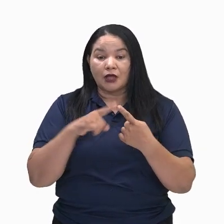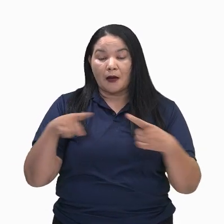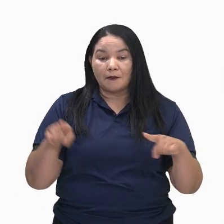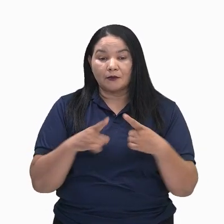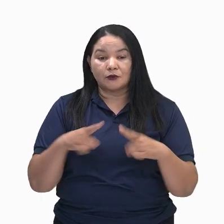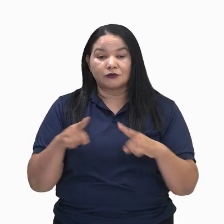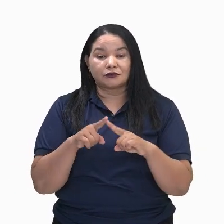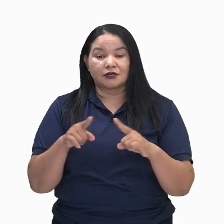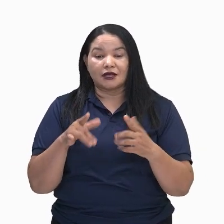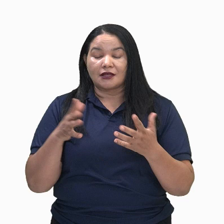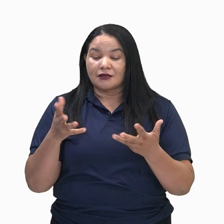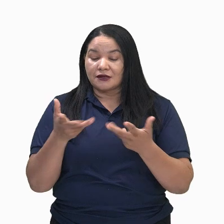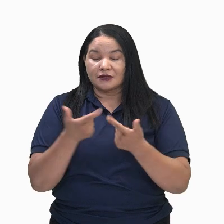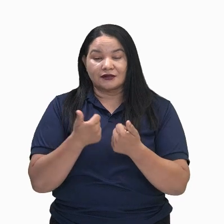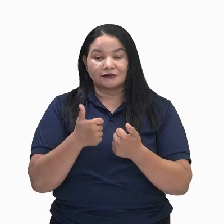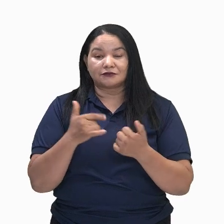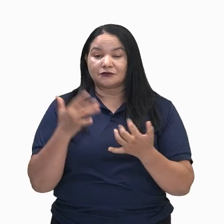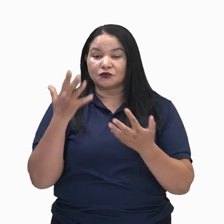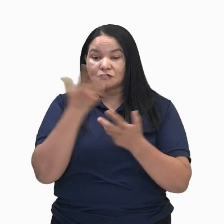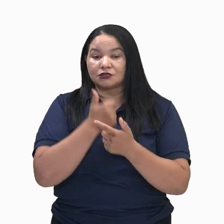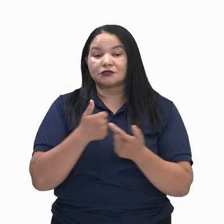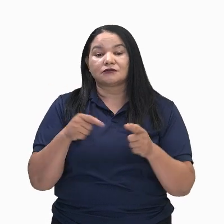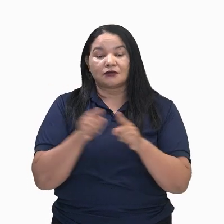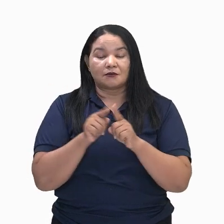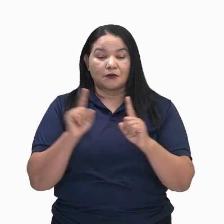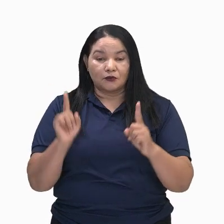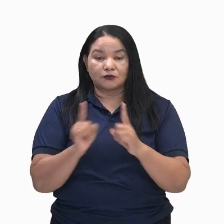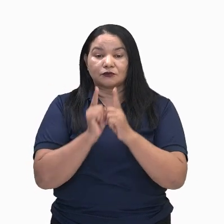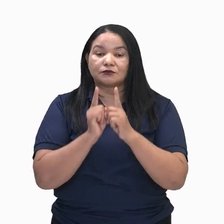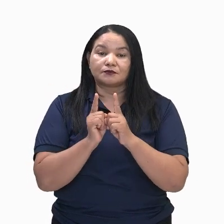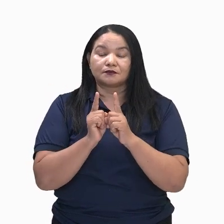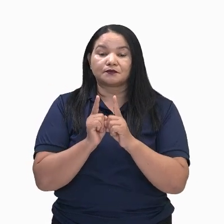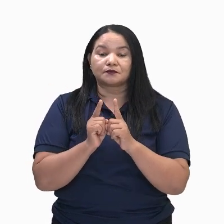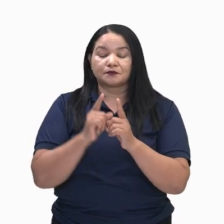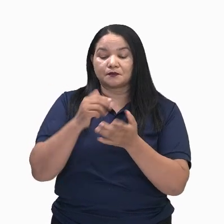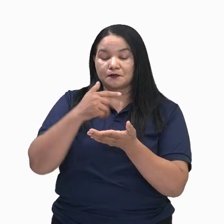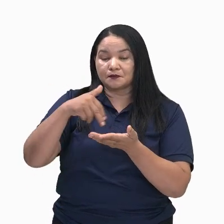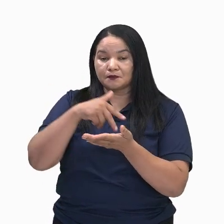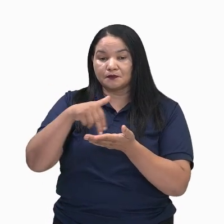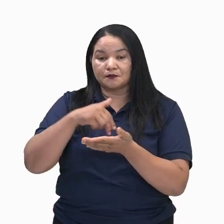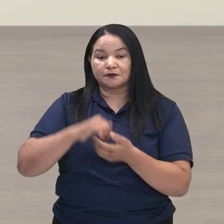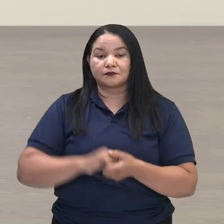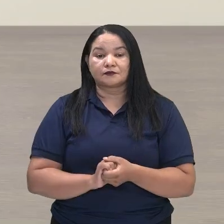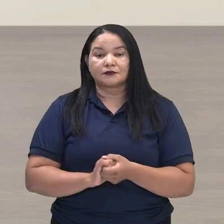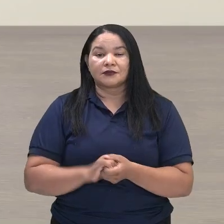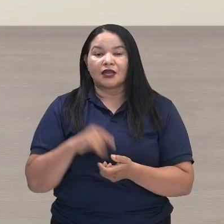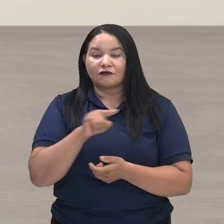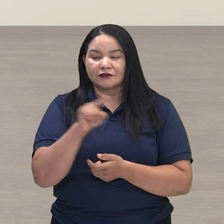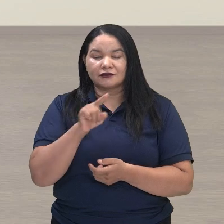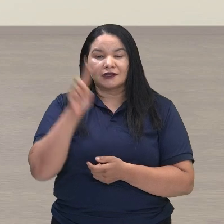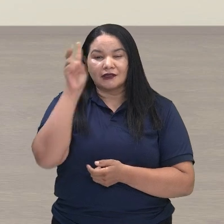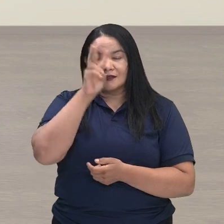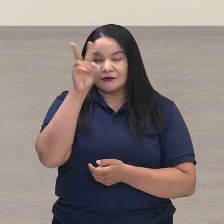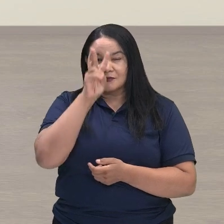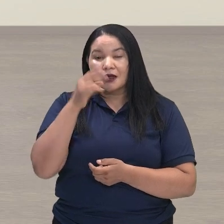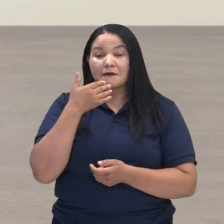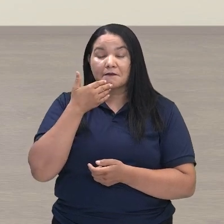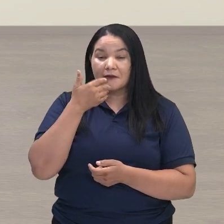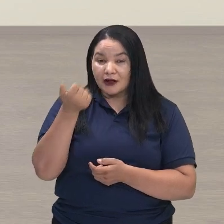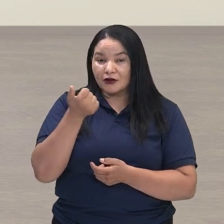sempre o contato próximo e confortável entre os parceiros. E para vocês relembrarem melhor, né,